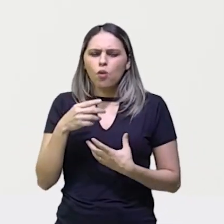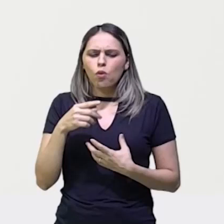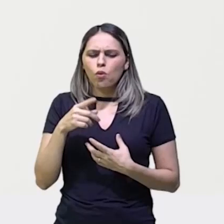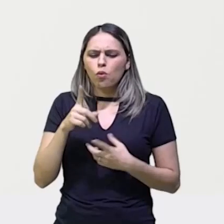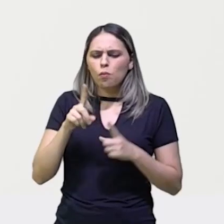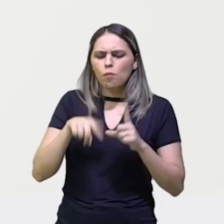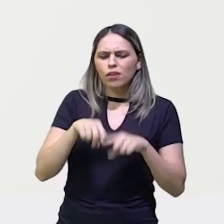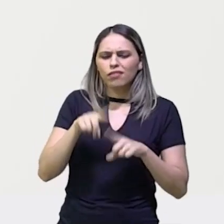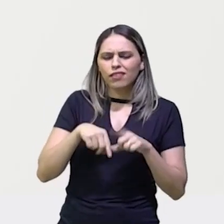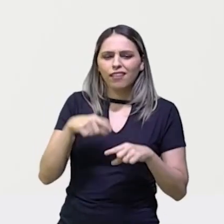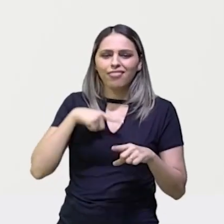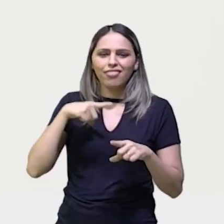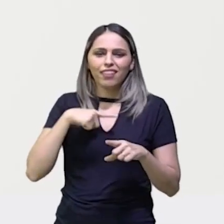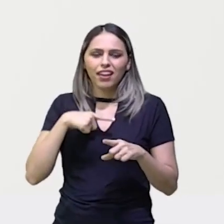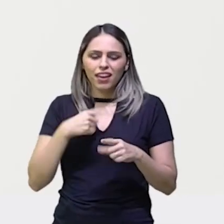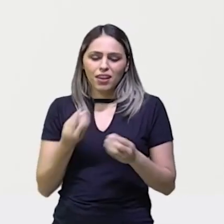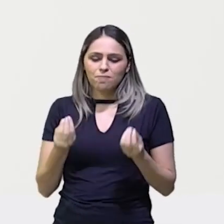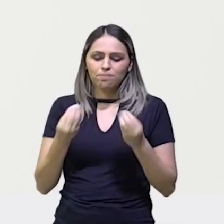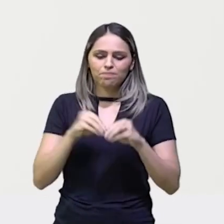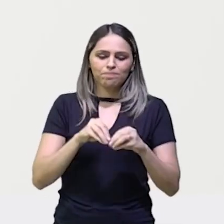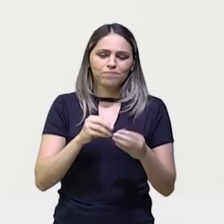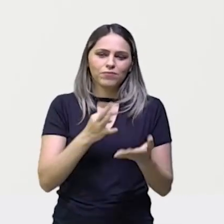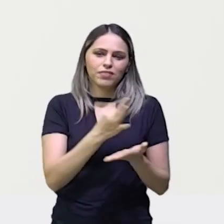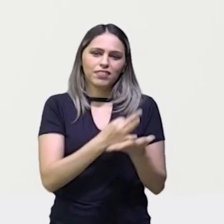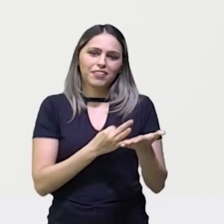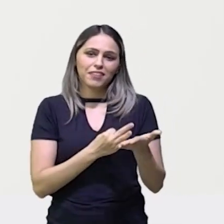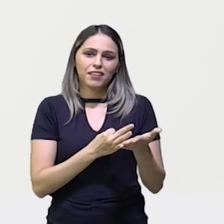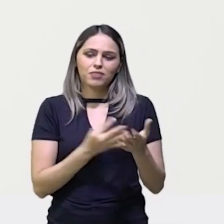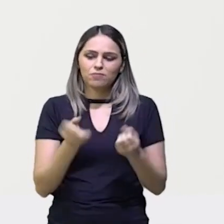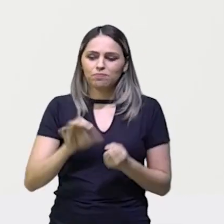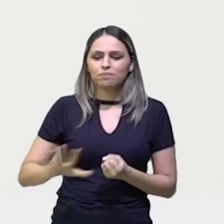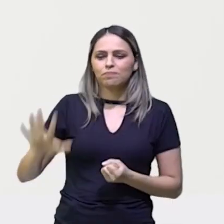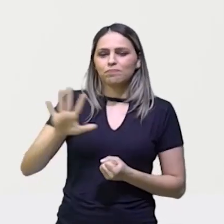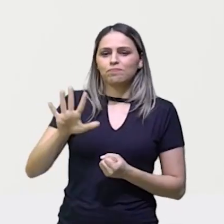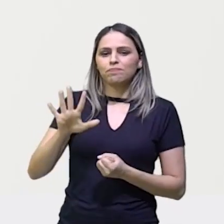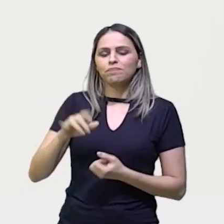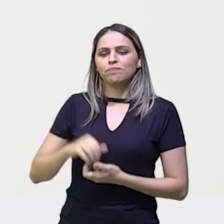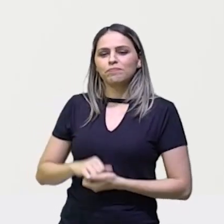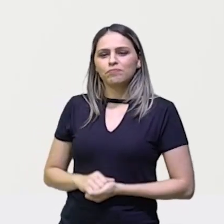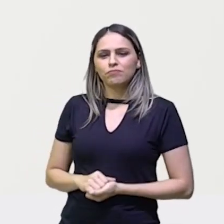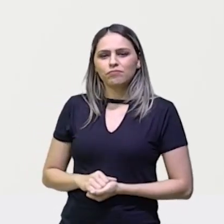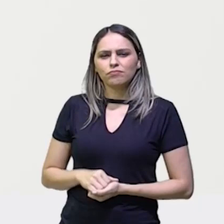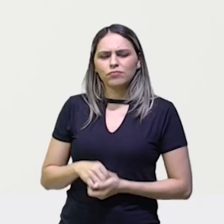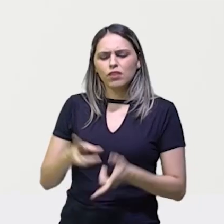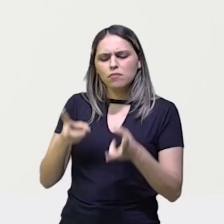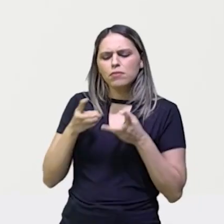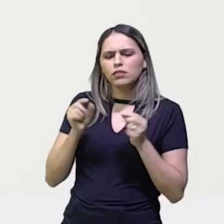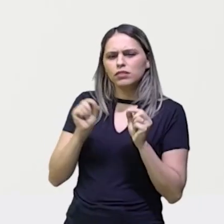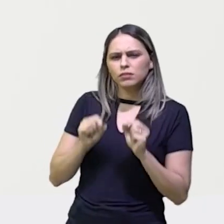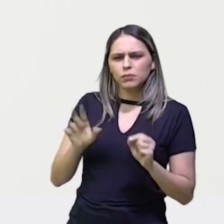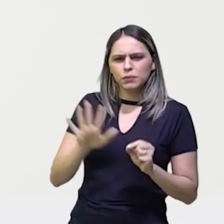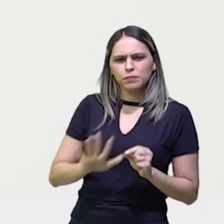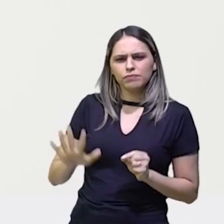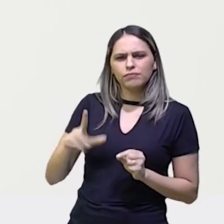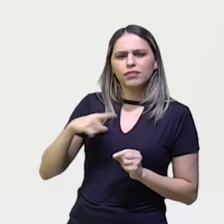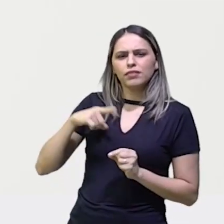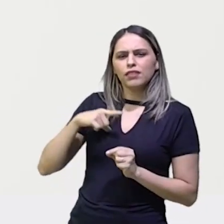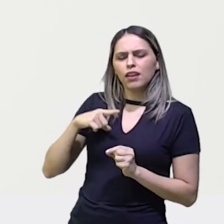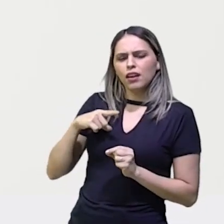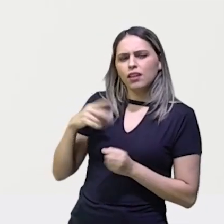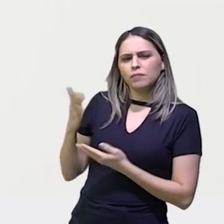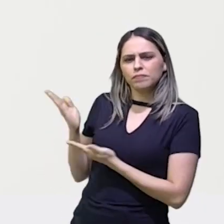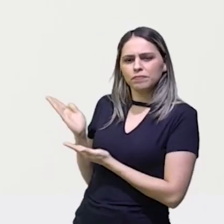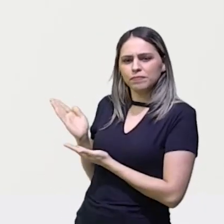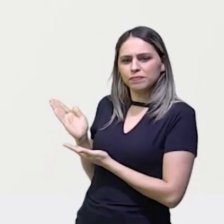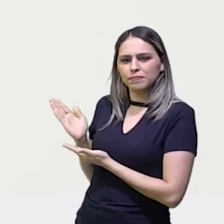correta do portador de texto da imagem abaixo. Vocês estão observando que tem estes